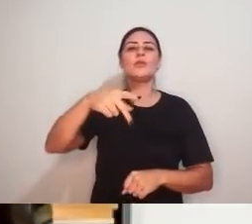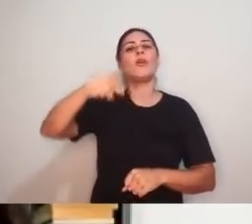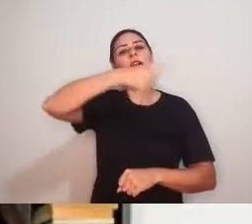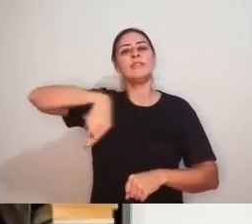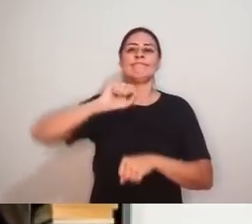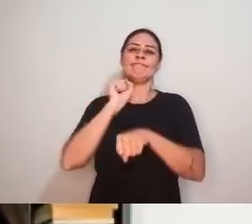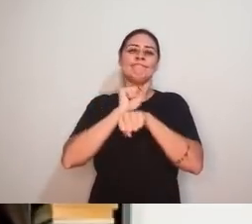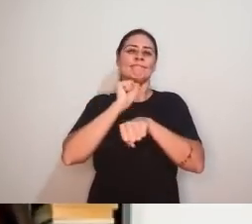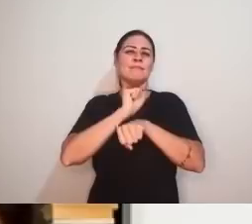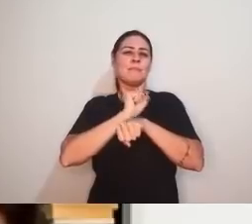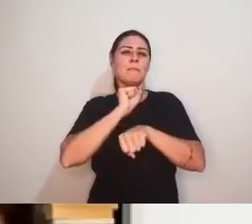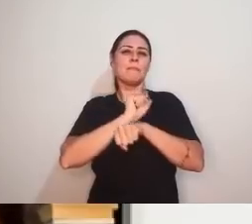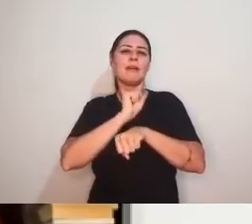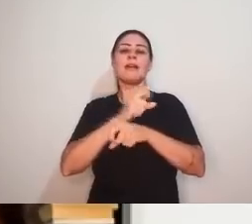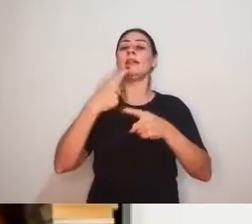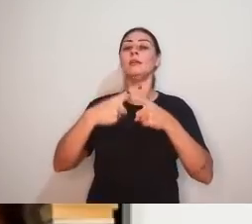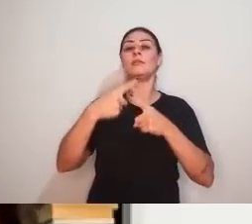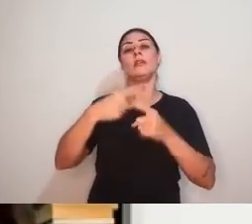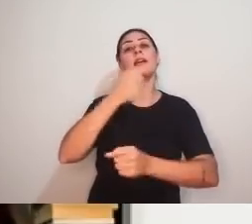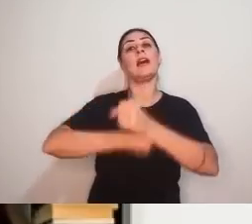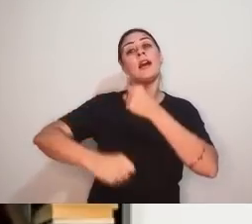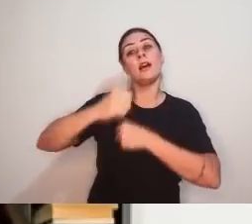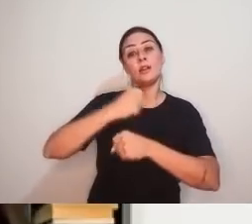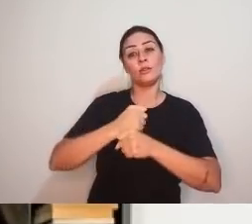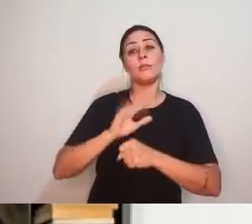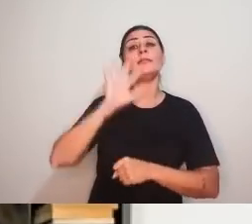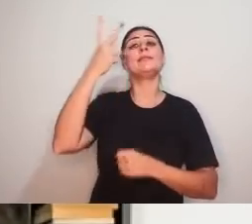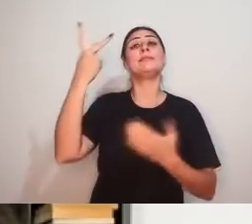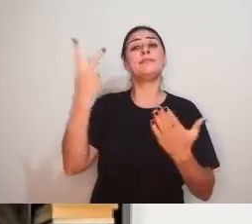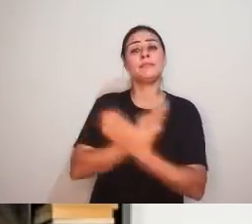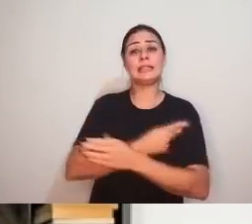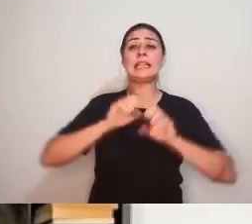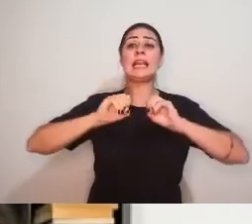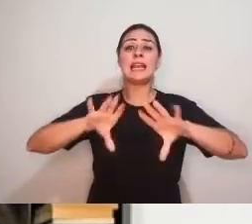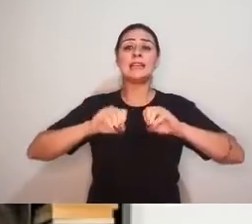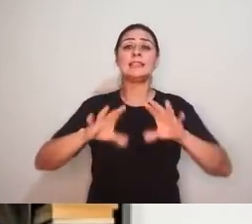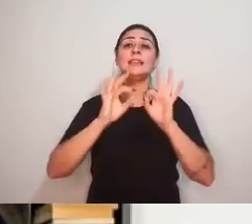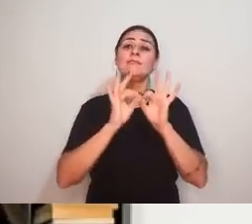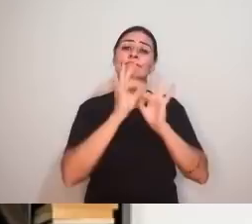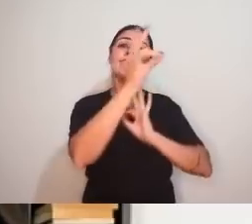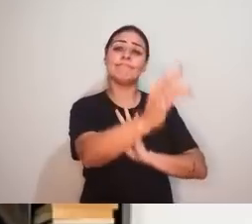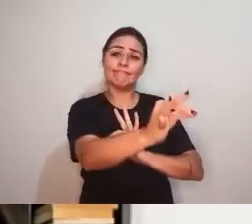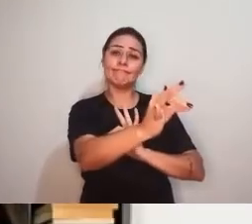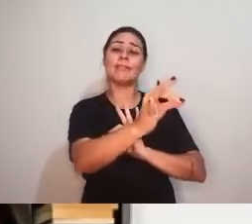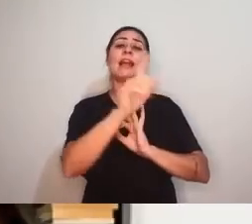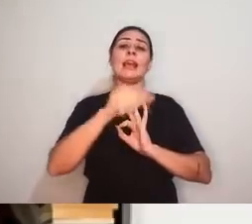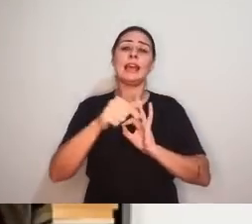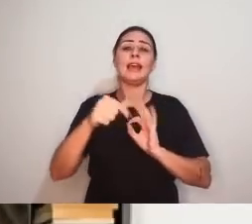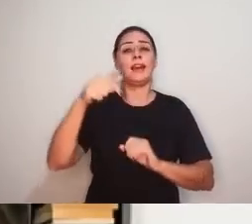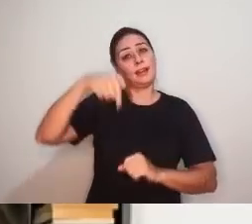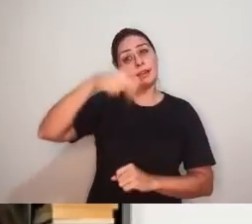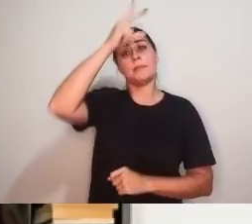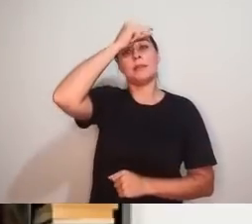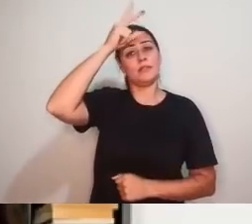Marcos, que a gente está aguardando muito durante um tempo aí, justamente porque o ano passado nós tivemos um ensino remoto instituído